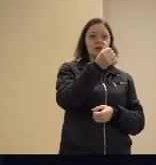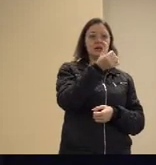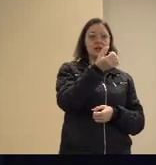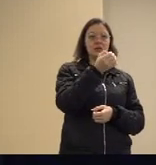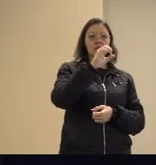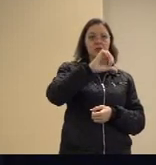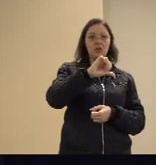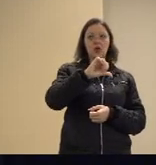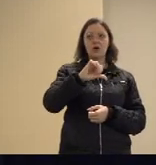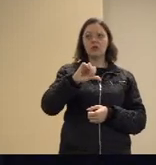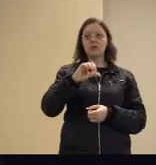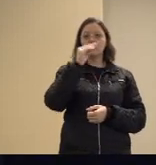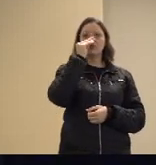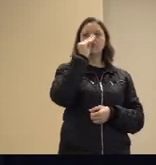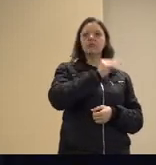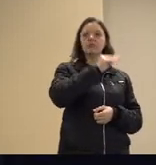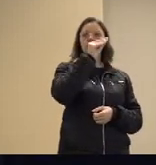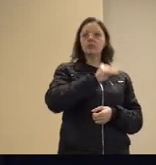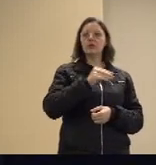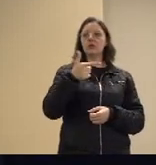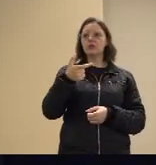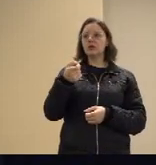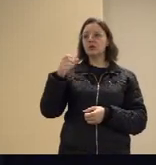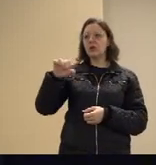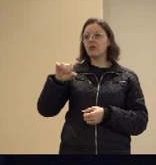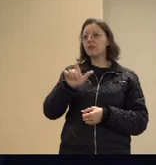e 209 por outros.